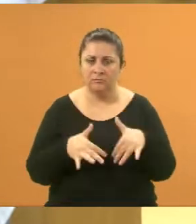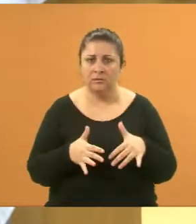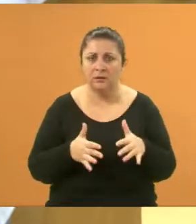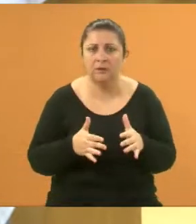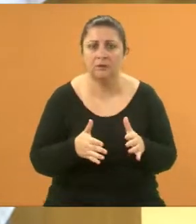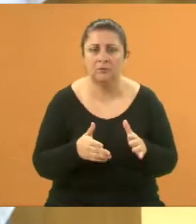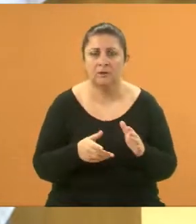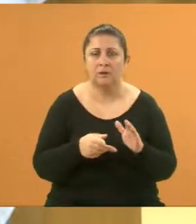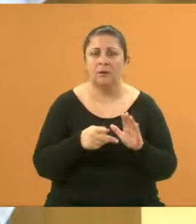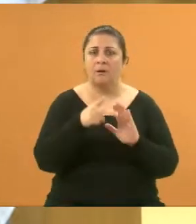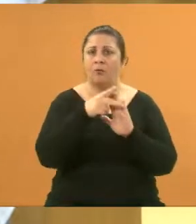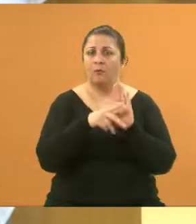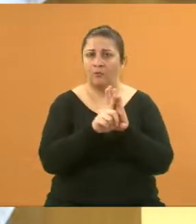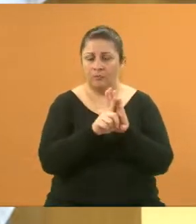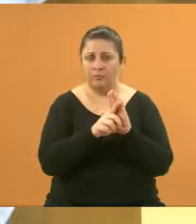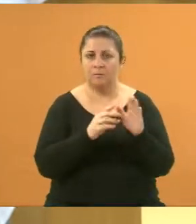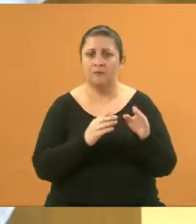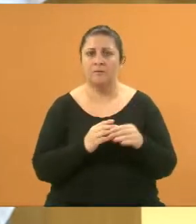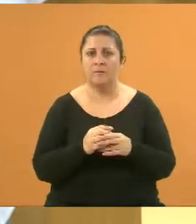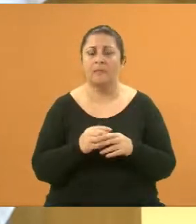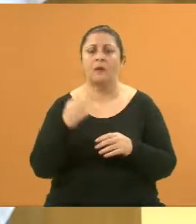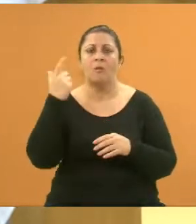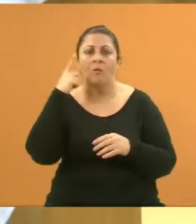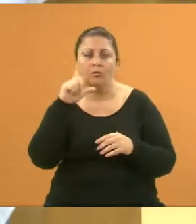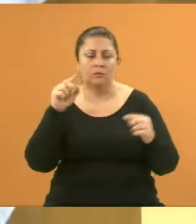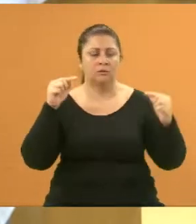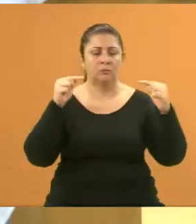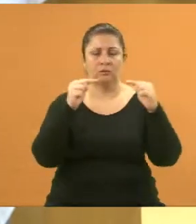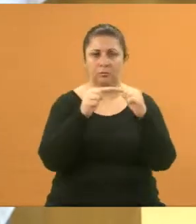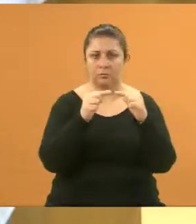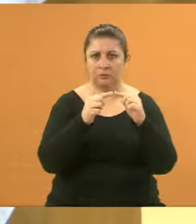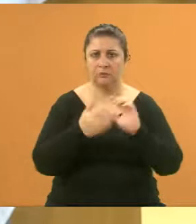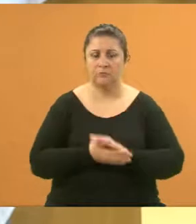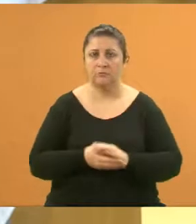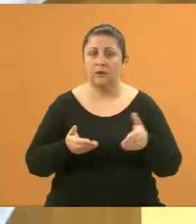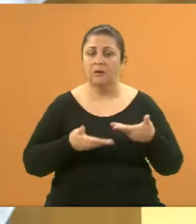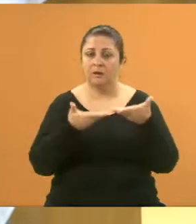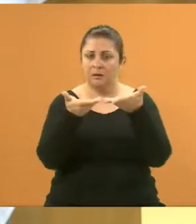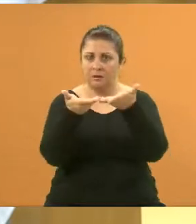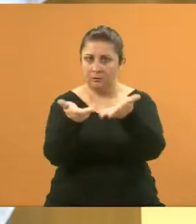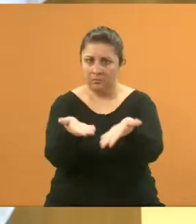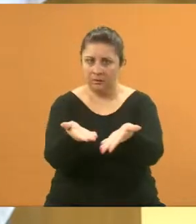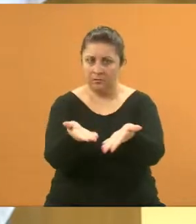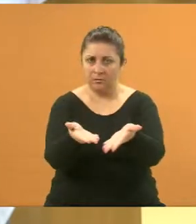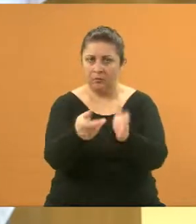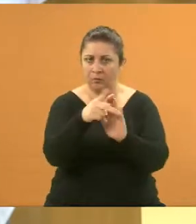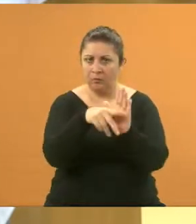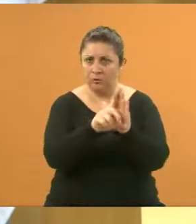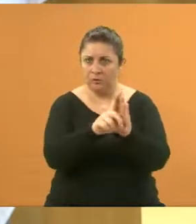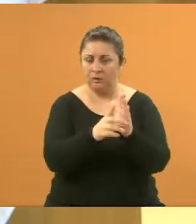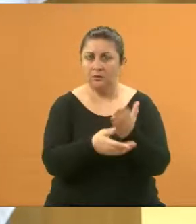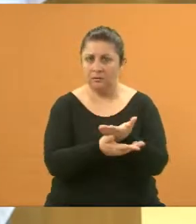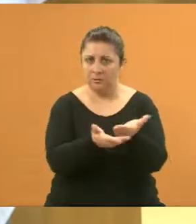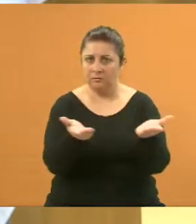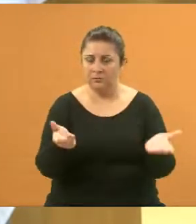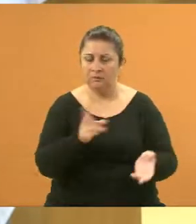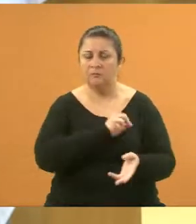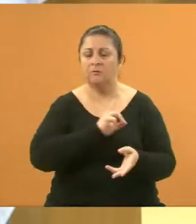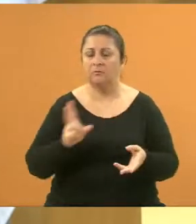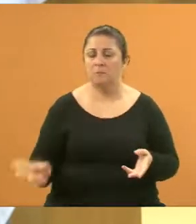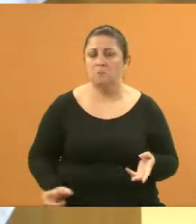a proposta possa alcançar plenamente os seus objetivos, encaminhamos o projeto de lei complementar